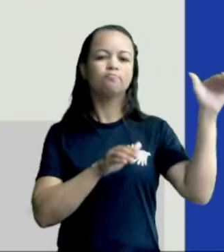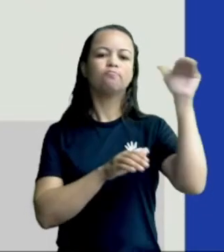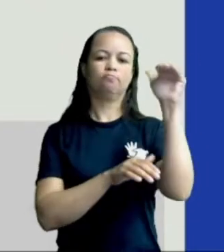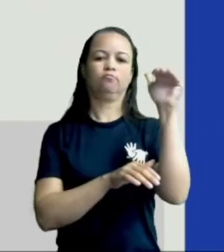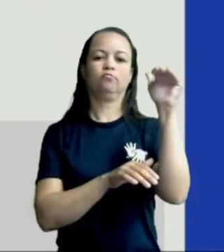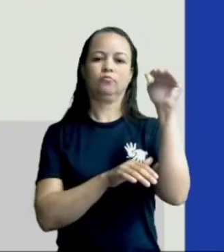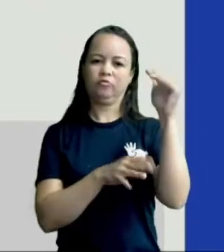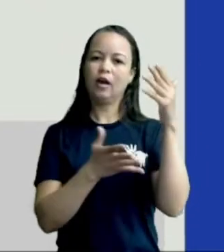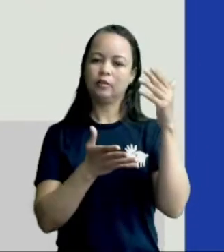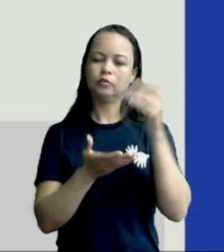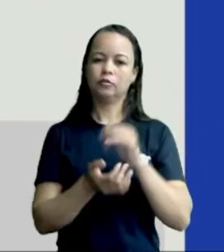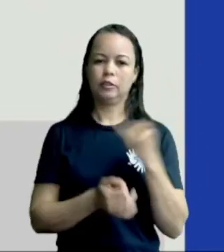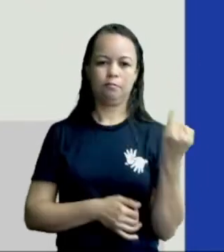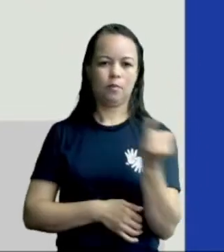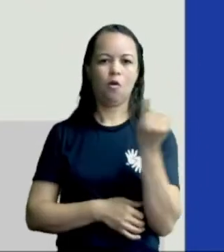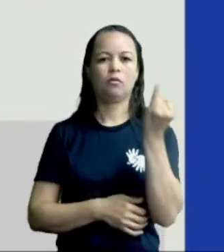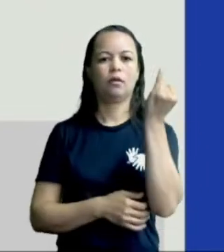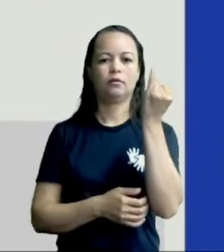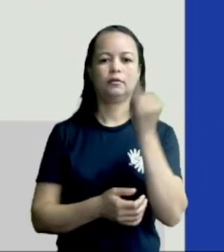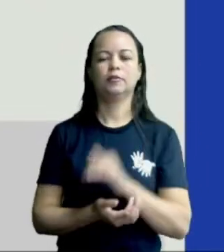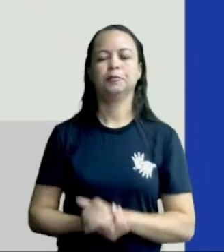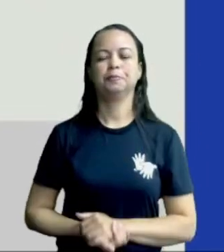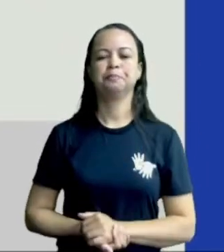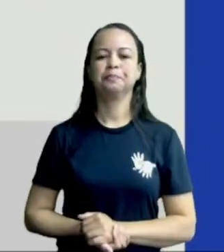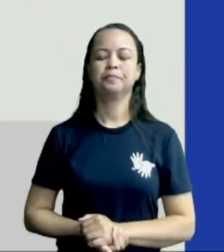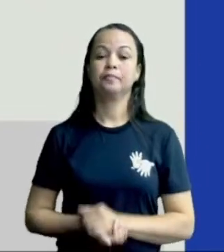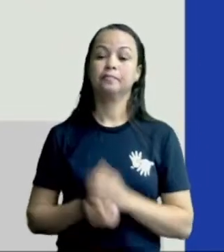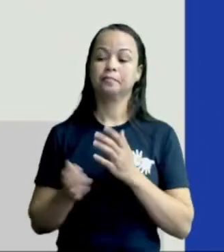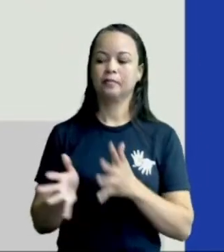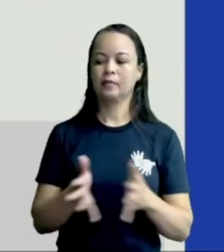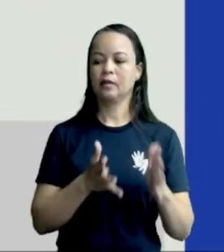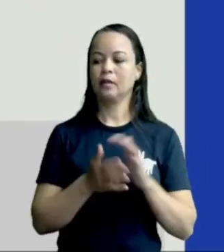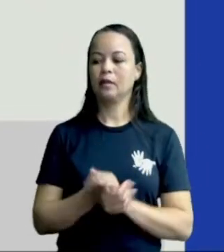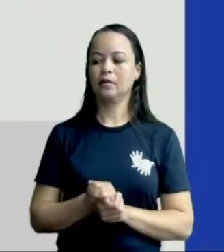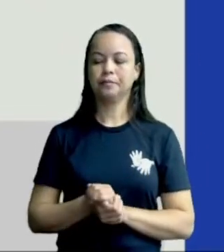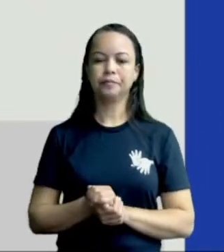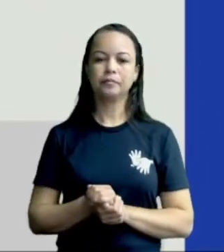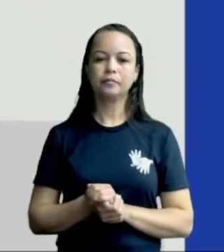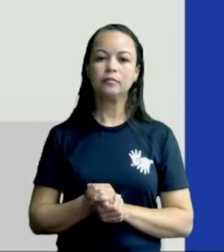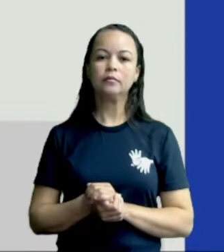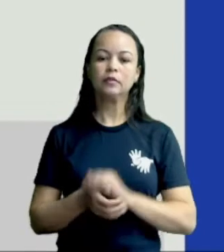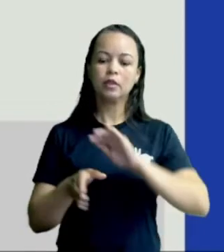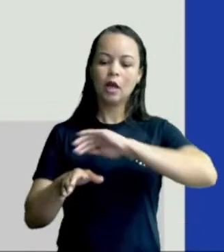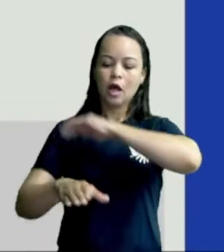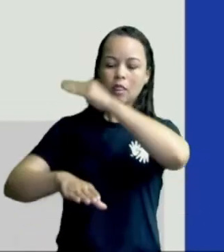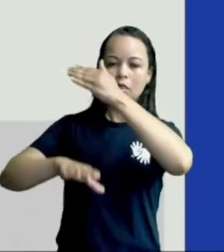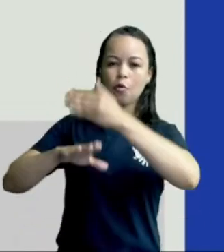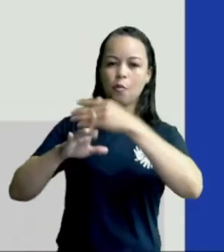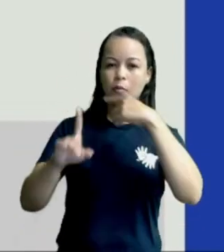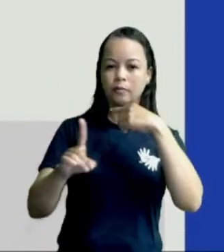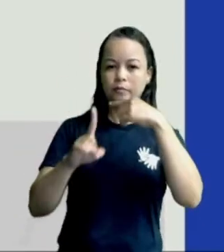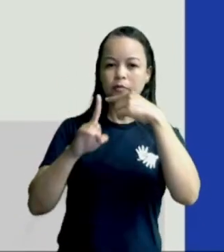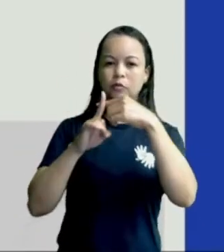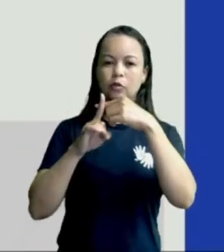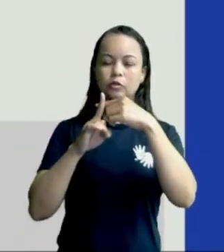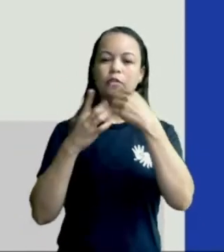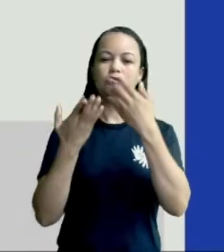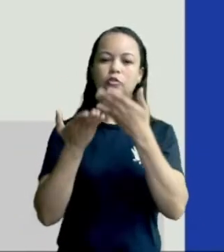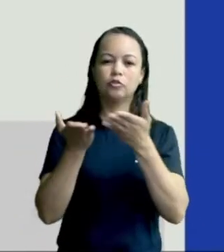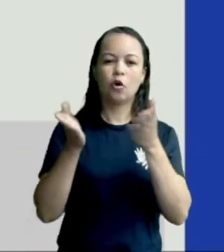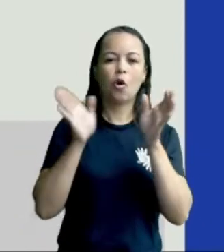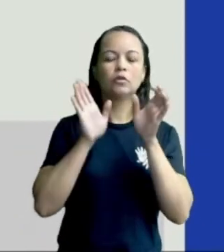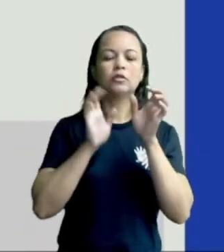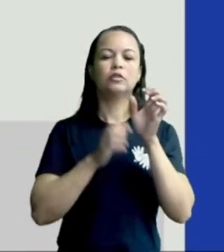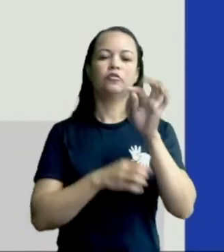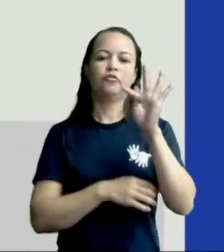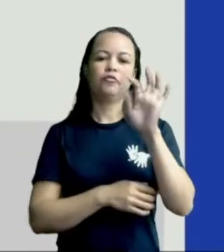local mais elevado de importância. E aí, no Monte das Tabocas, deu-te norte de Fernandes Vieira,